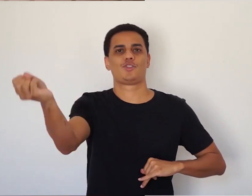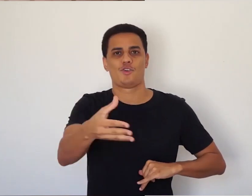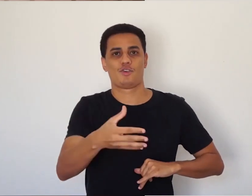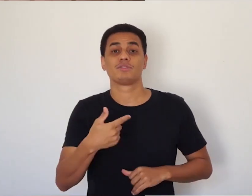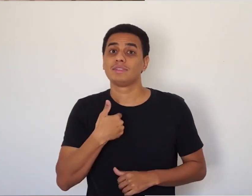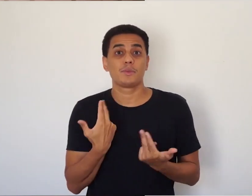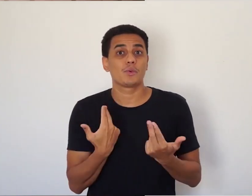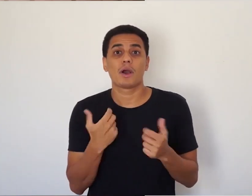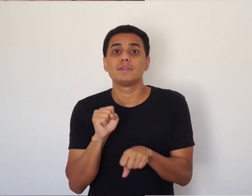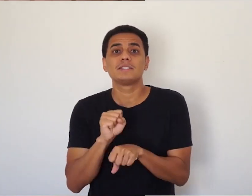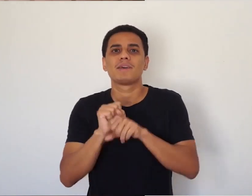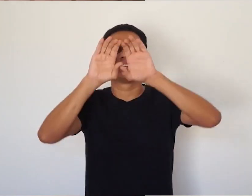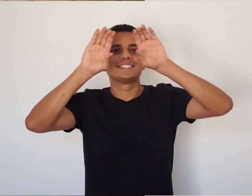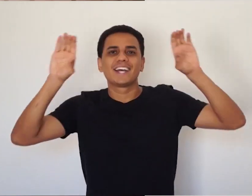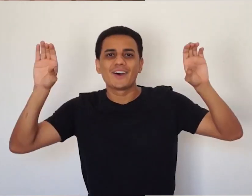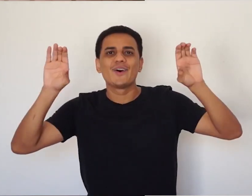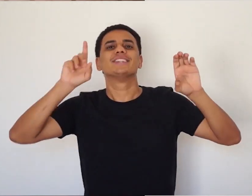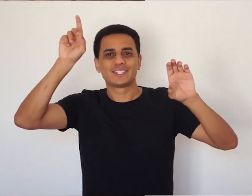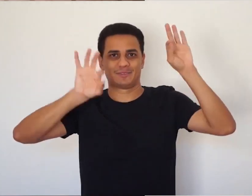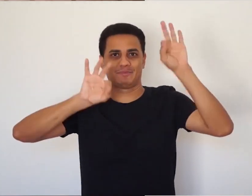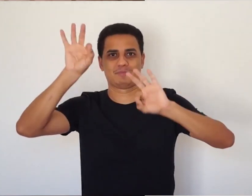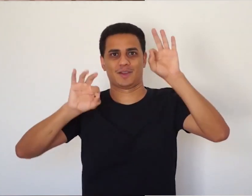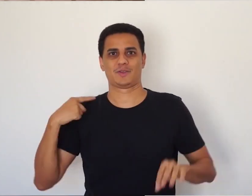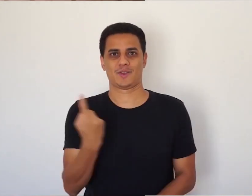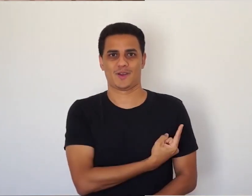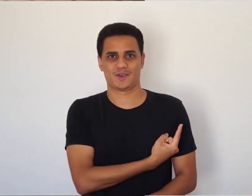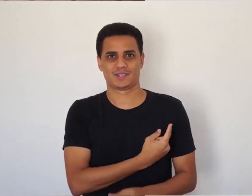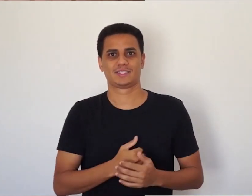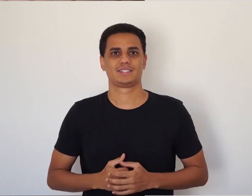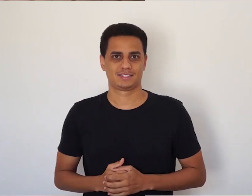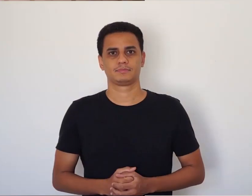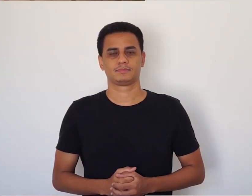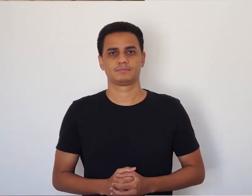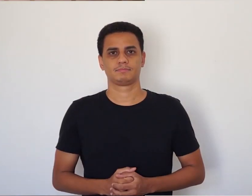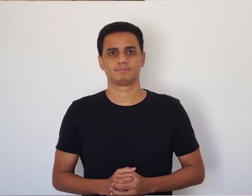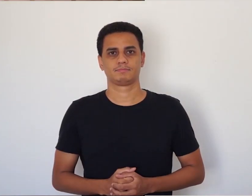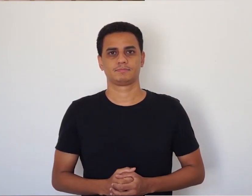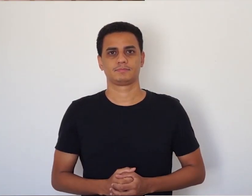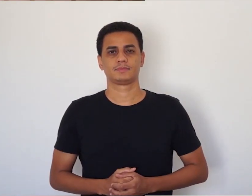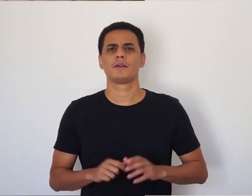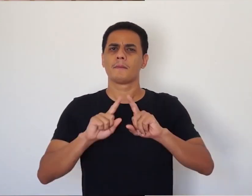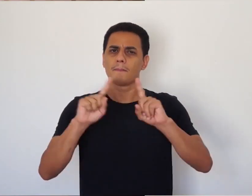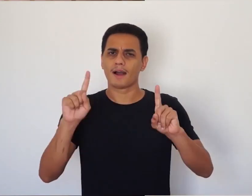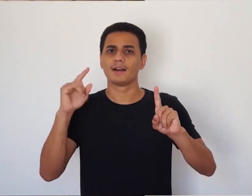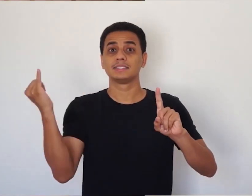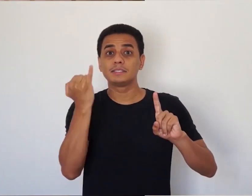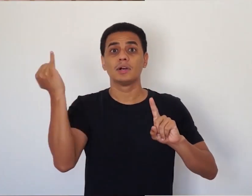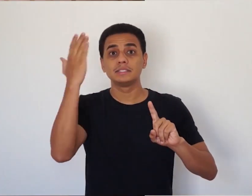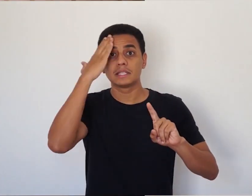Eu aguardo o céu, querido. Você pode aguardar que Deus tem um lugar preparado para você. Mas